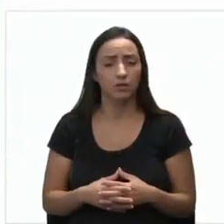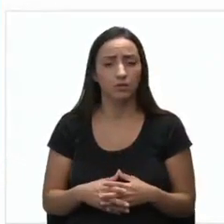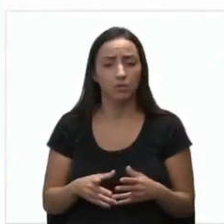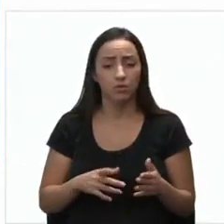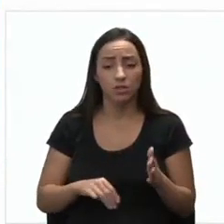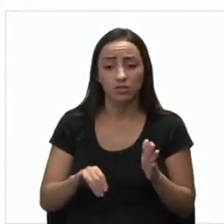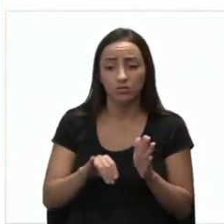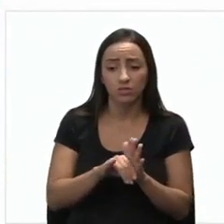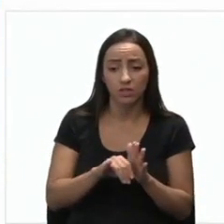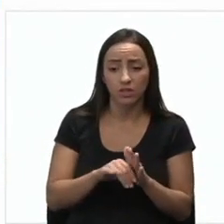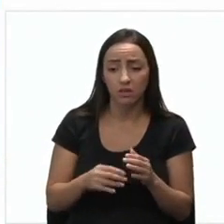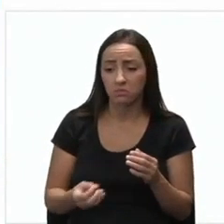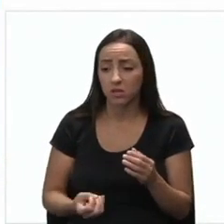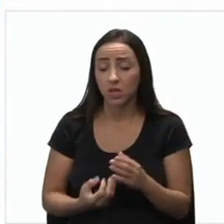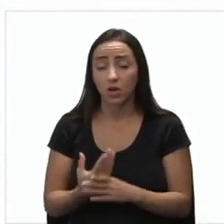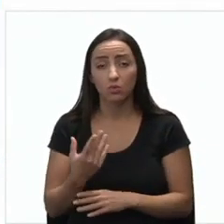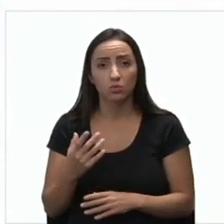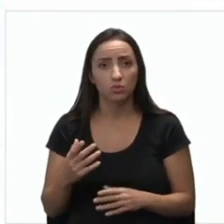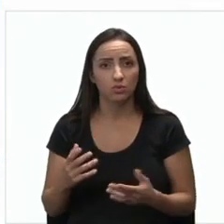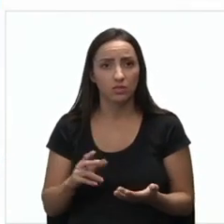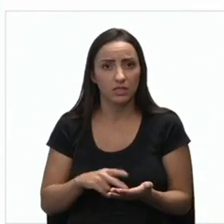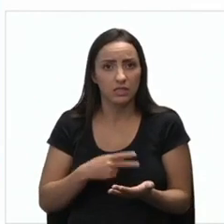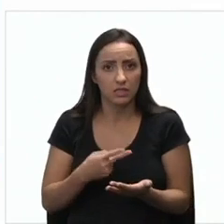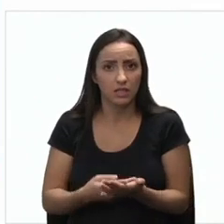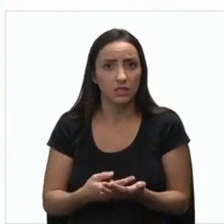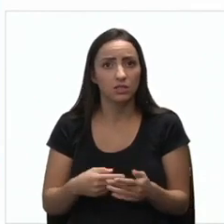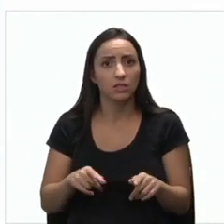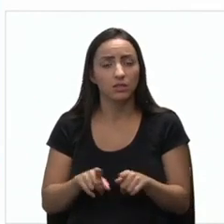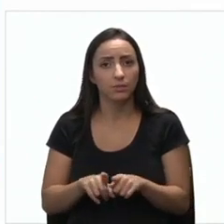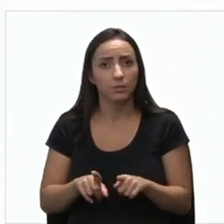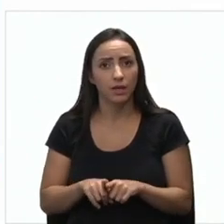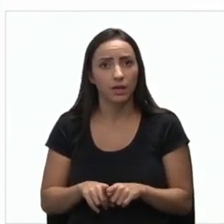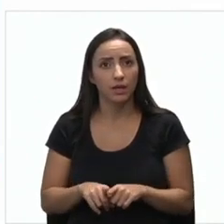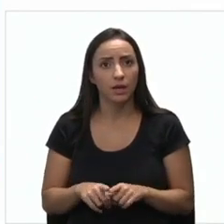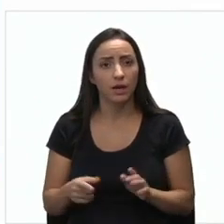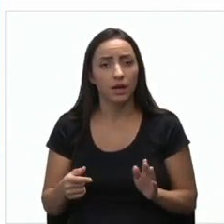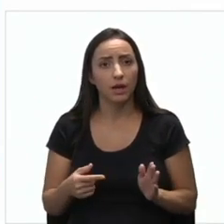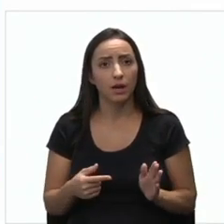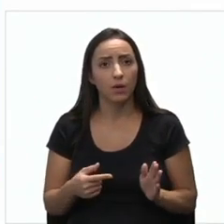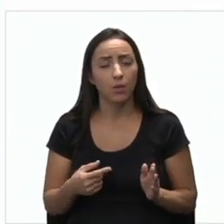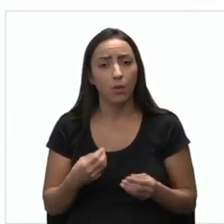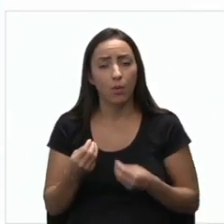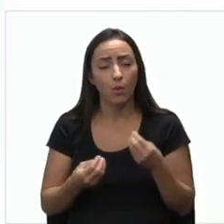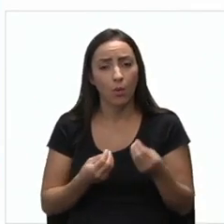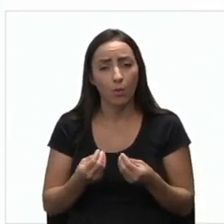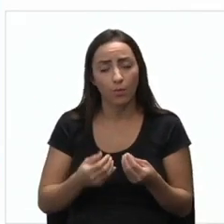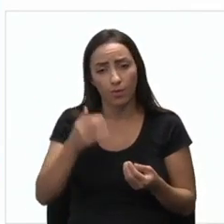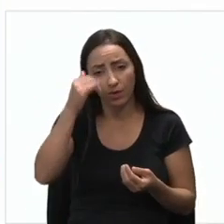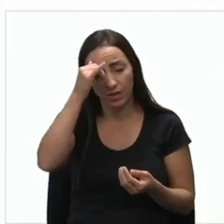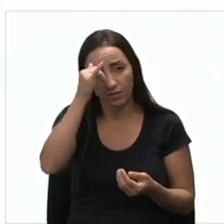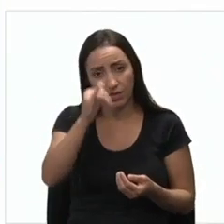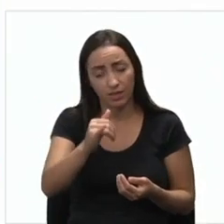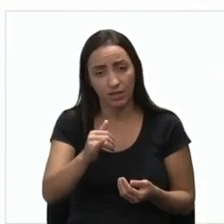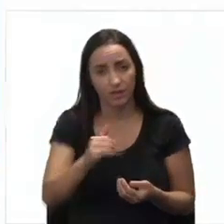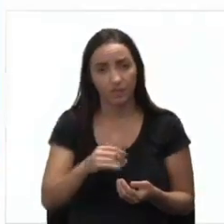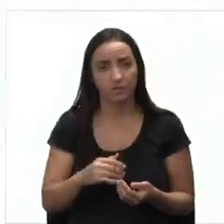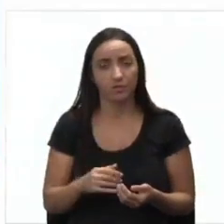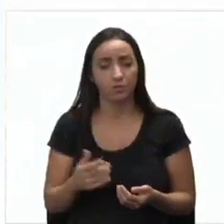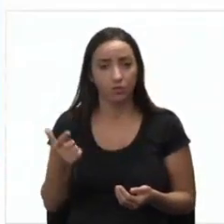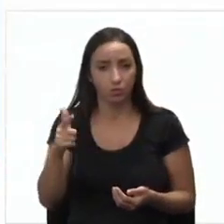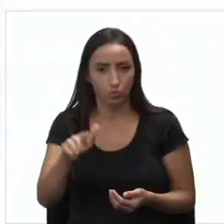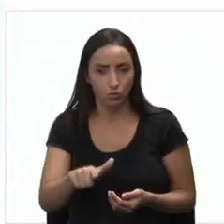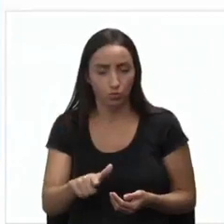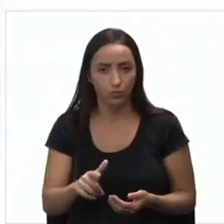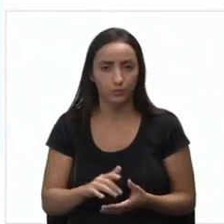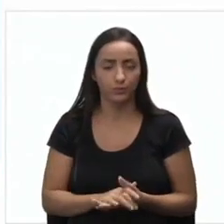pode identificar as causas do acidente e também vamos apontar como evitar futuros acidentes,